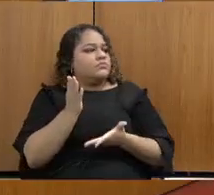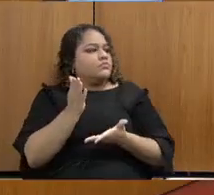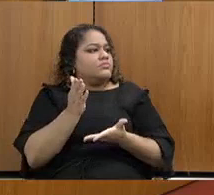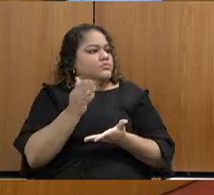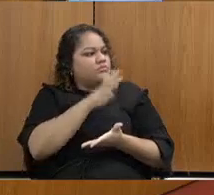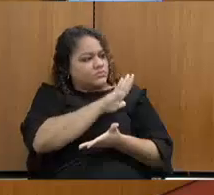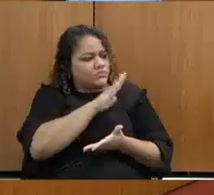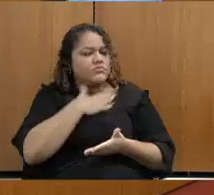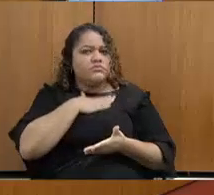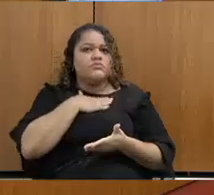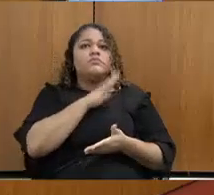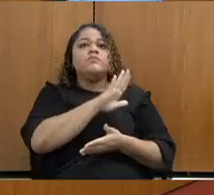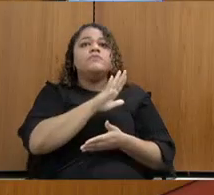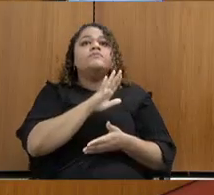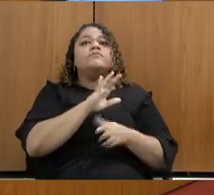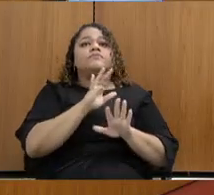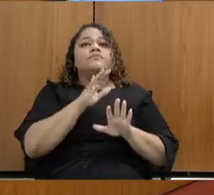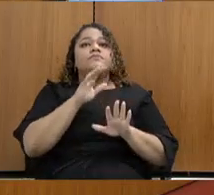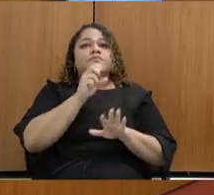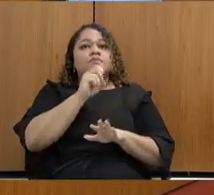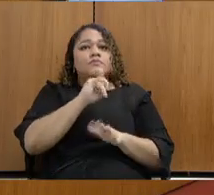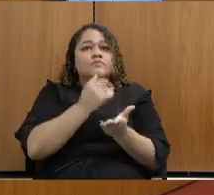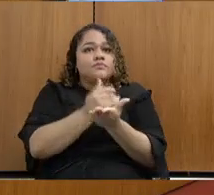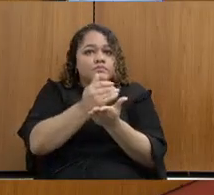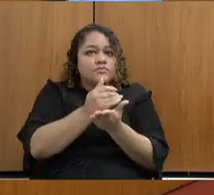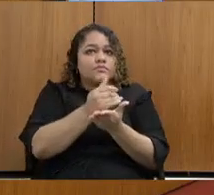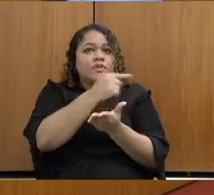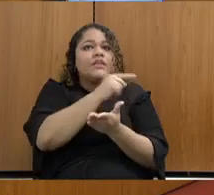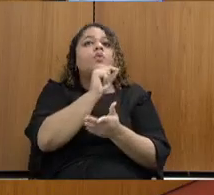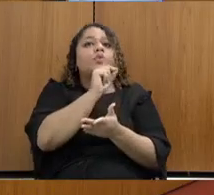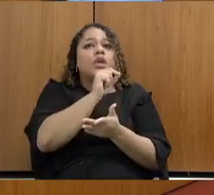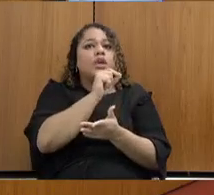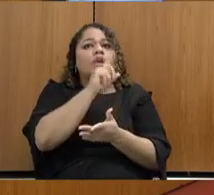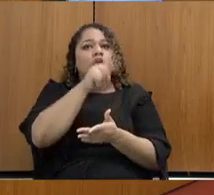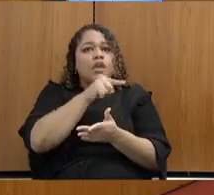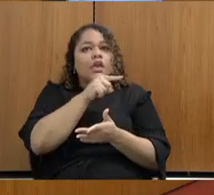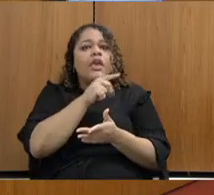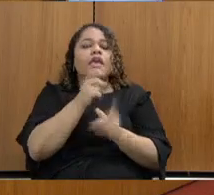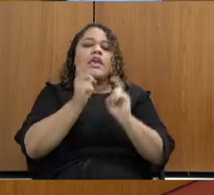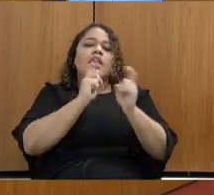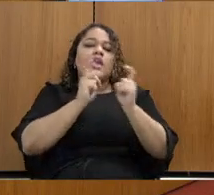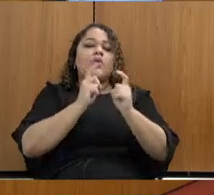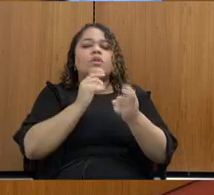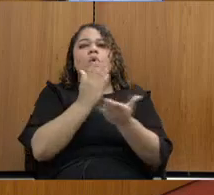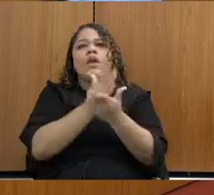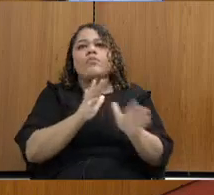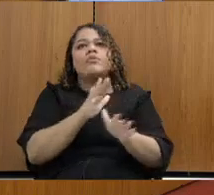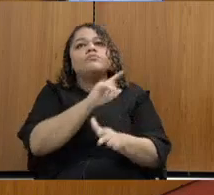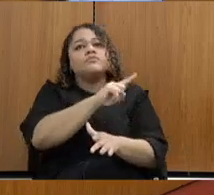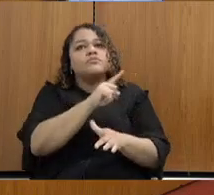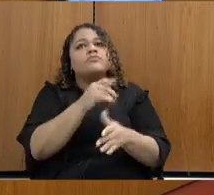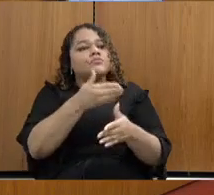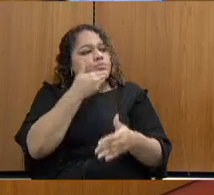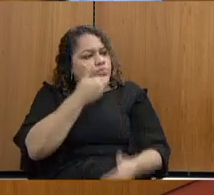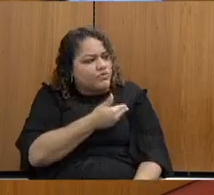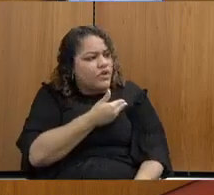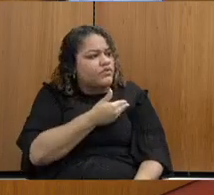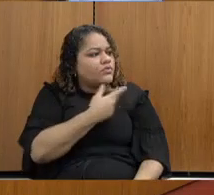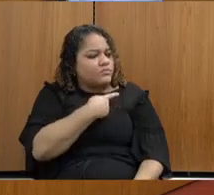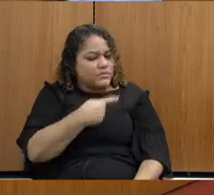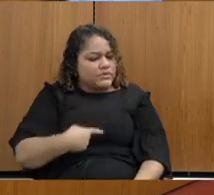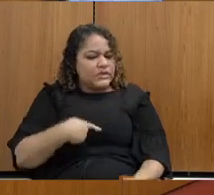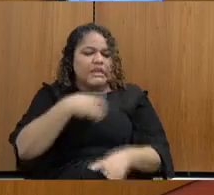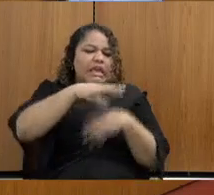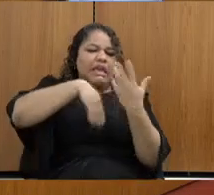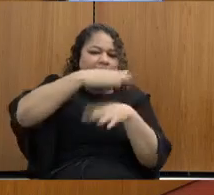iniciar esse processo, nós vamos dar um argumento e um motivo que eles estão doidos para fazer, que é para você, eu vou ter que acabar com a reunião, que vocês deixam... E o presidente vai falar, tu mutou a reunião,